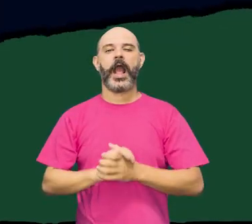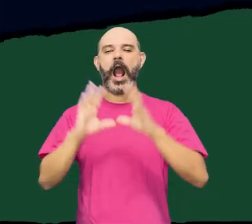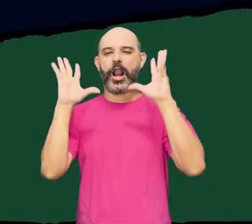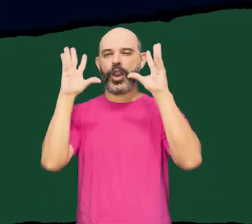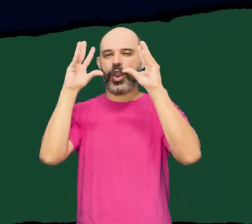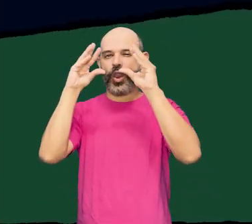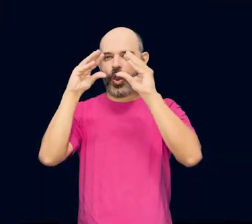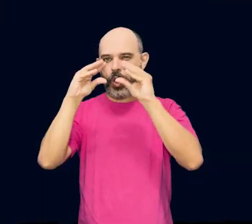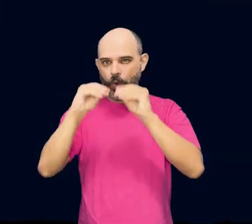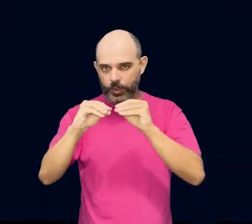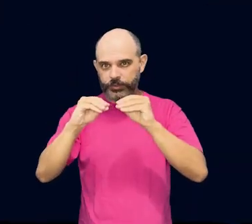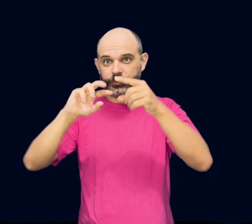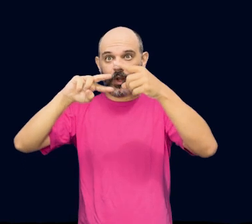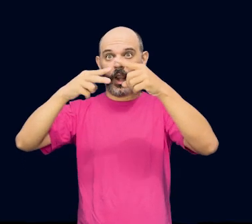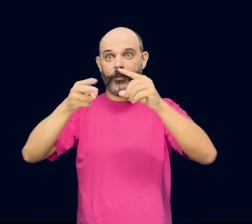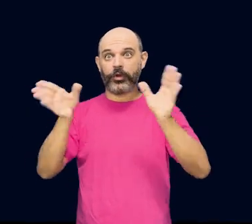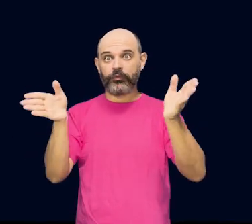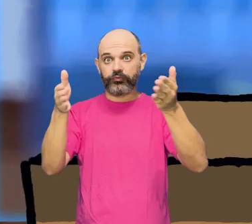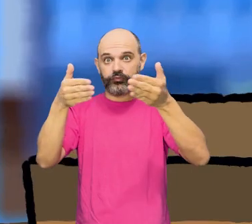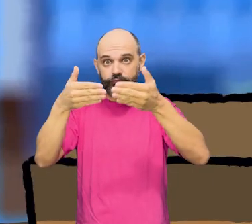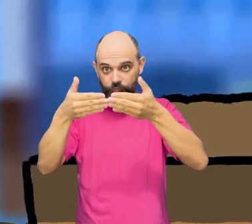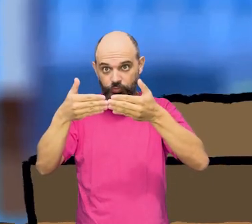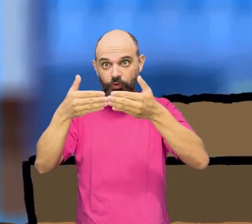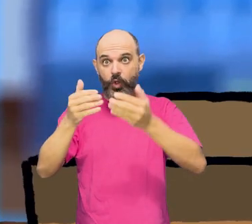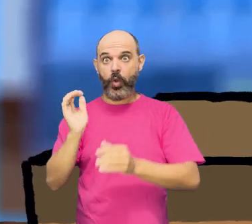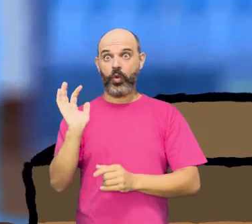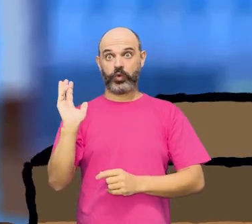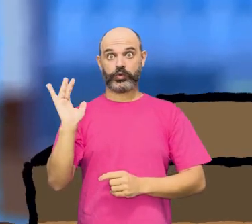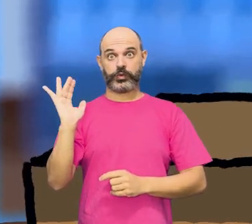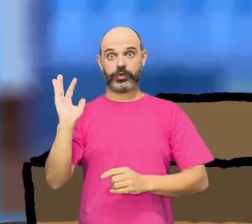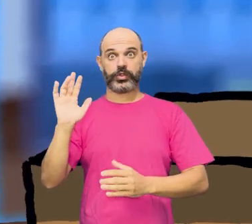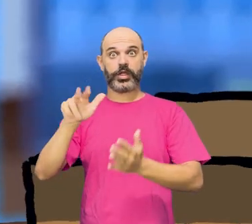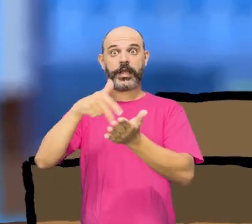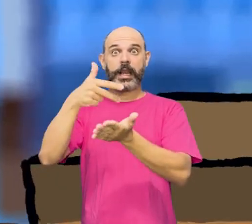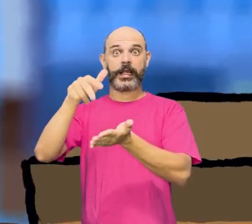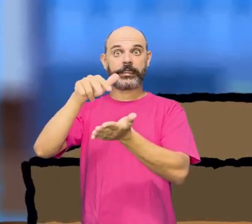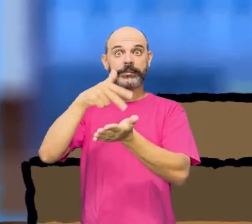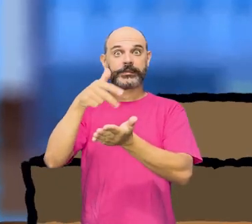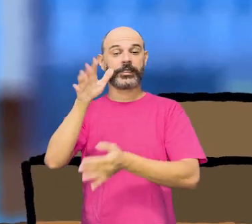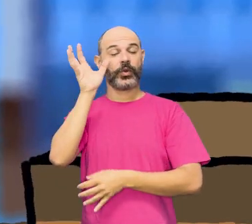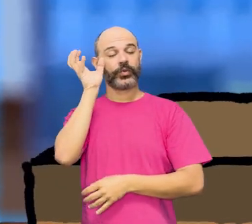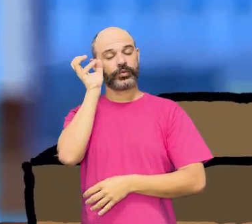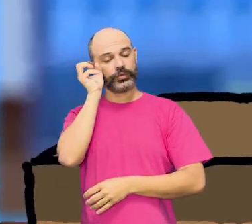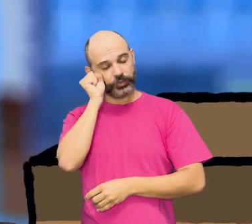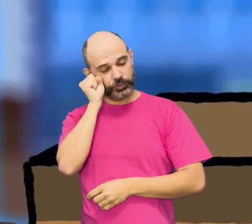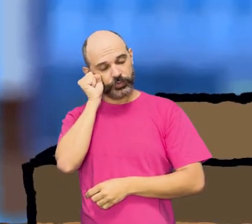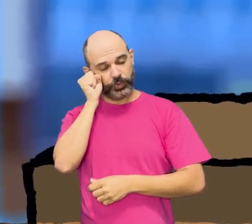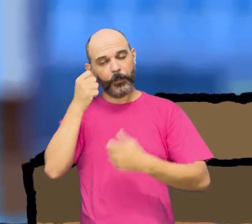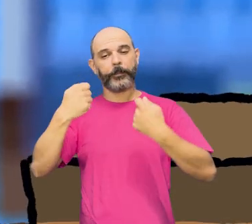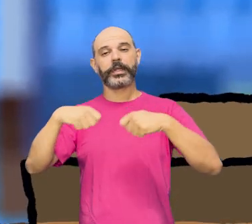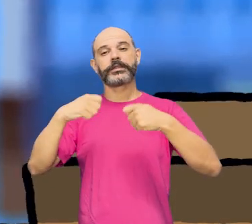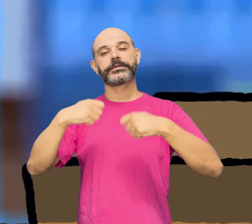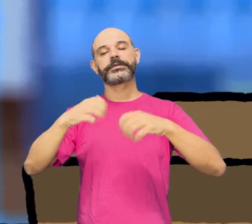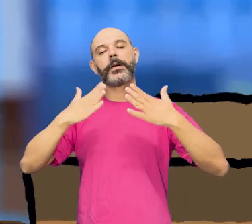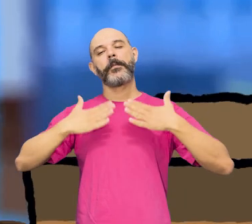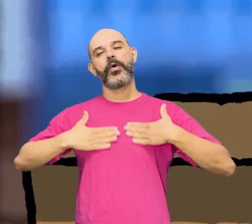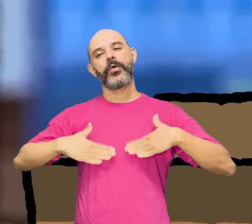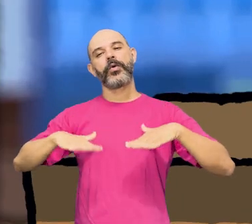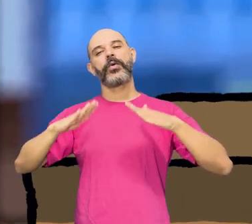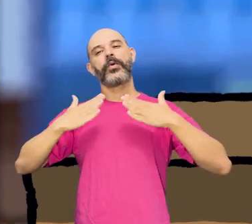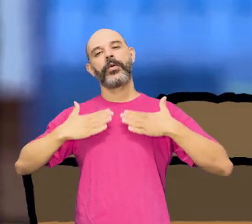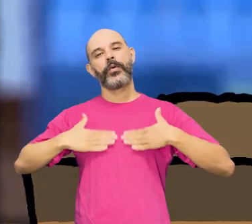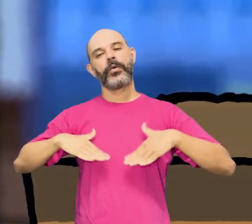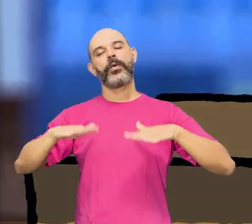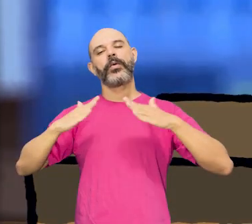noite, quando o laboratório fecha, os bobacos fazem a dança do soninho. Eles precisam relaxar aos